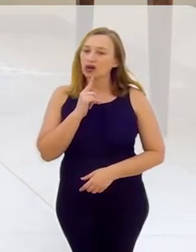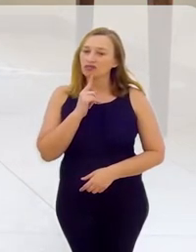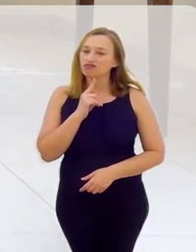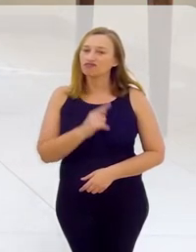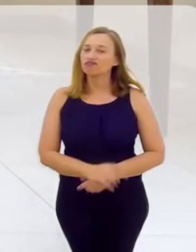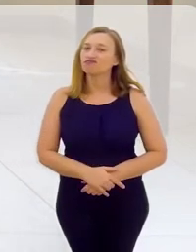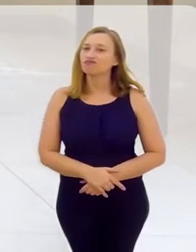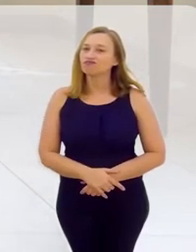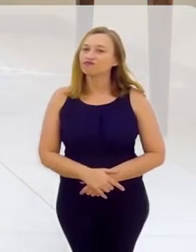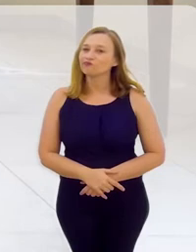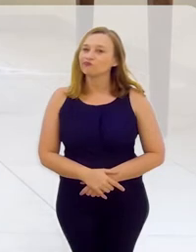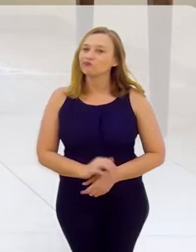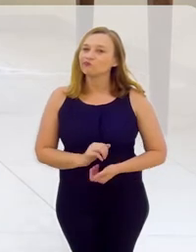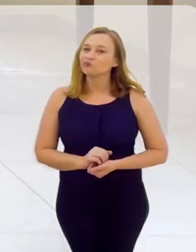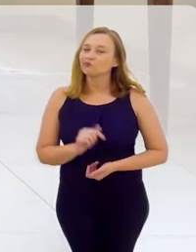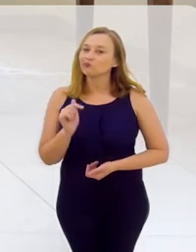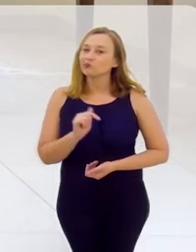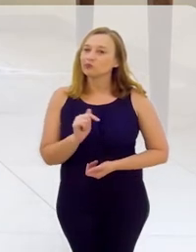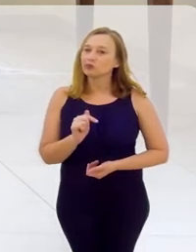Eu conheci